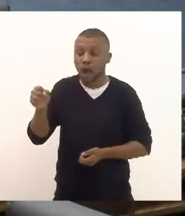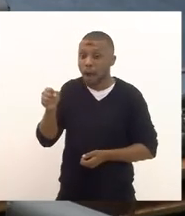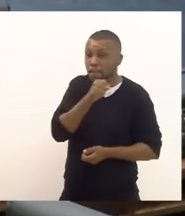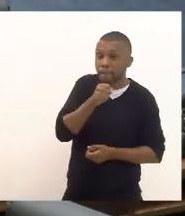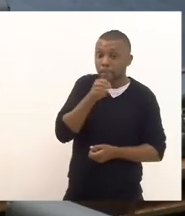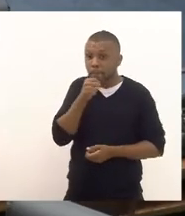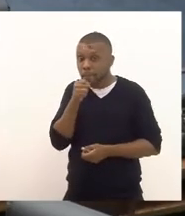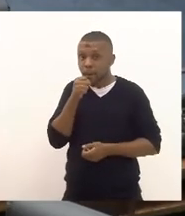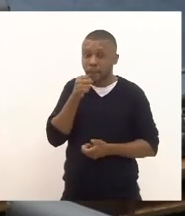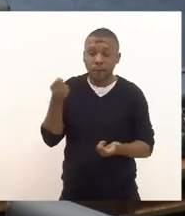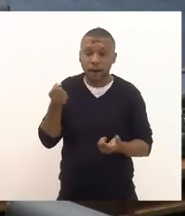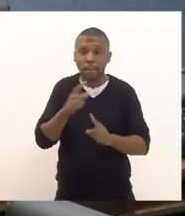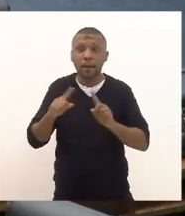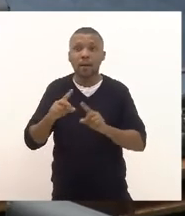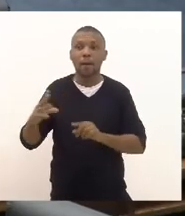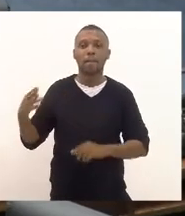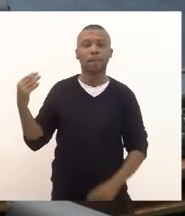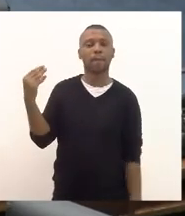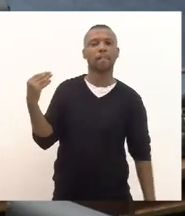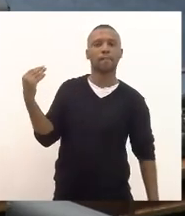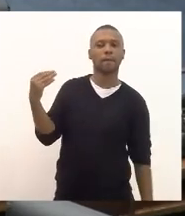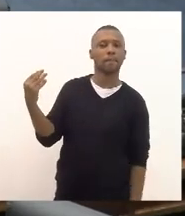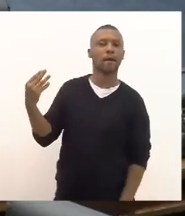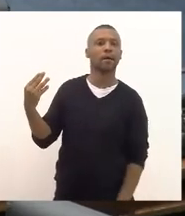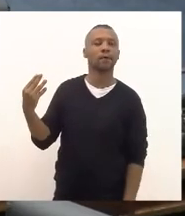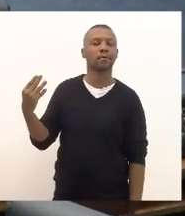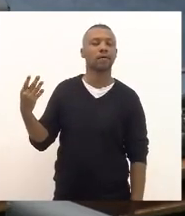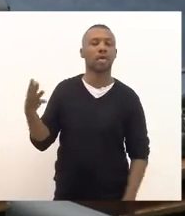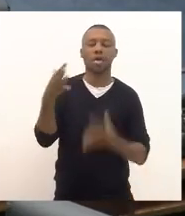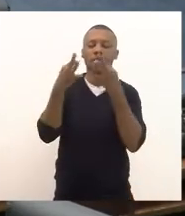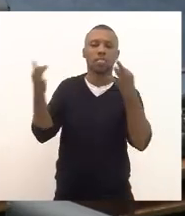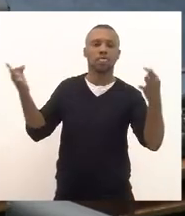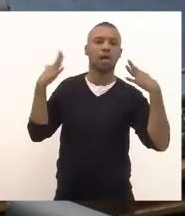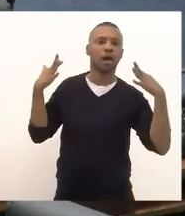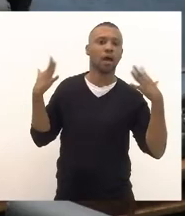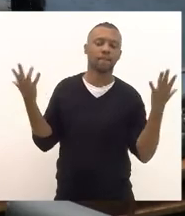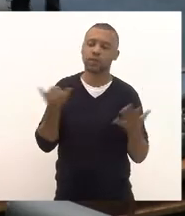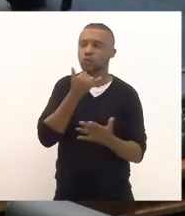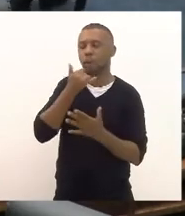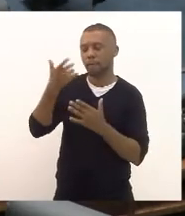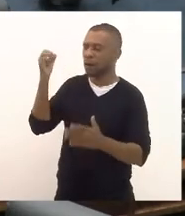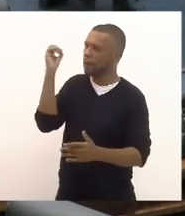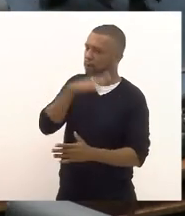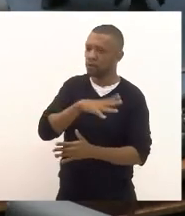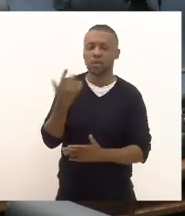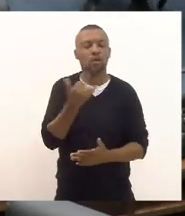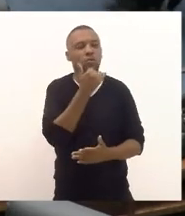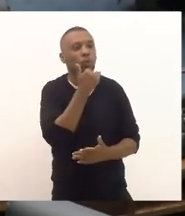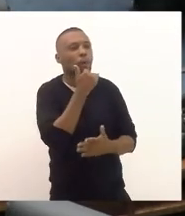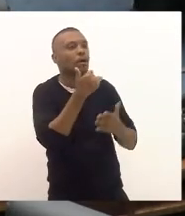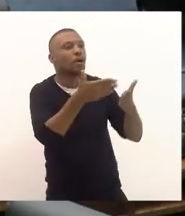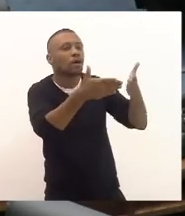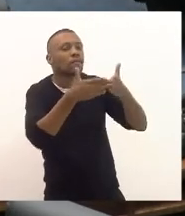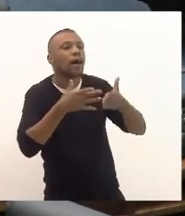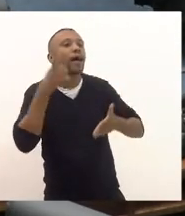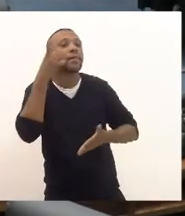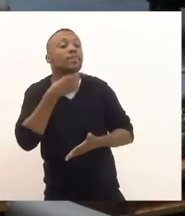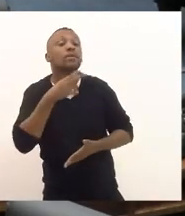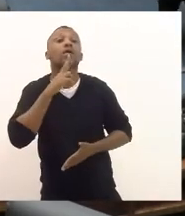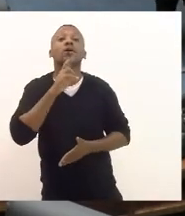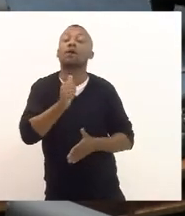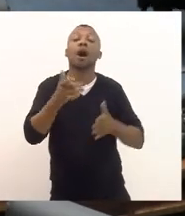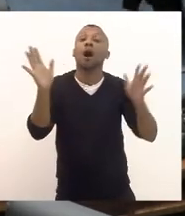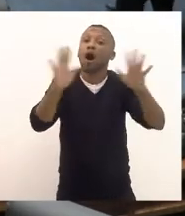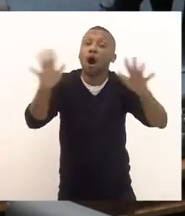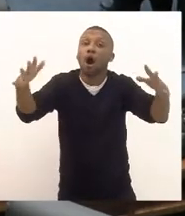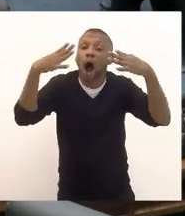só nós o microfone mas não só falar sozinho você vai ter melhor coisa mais gostado alô